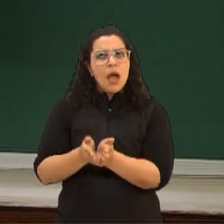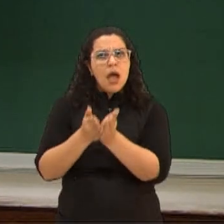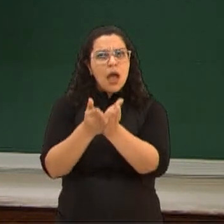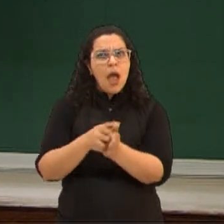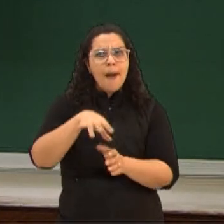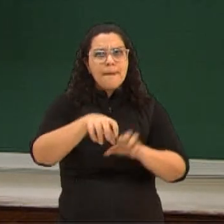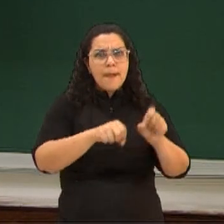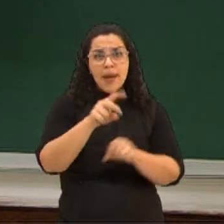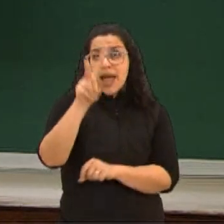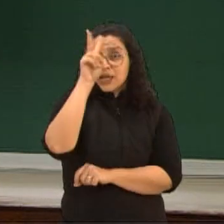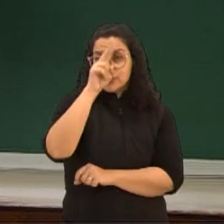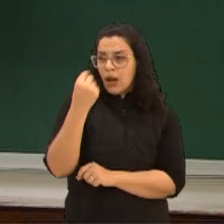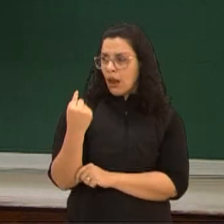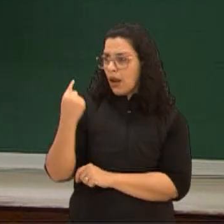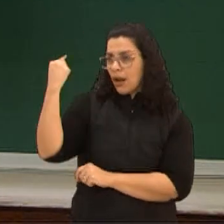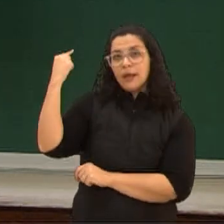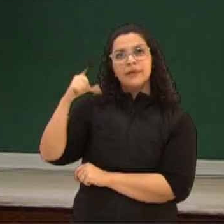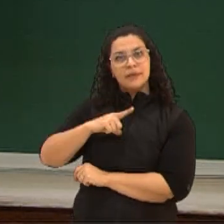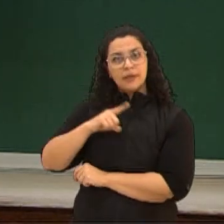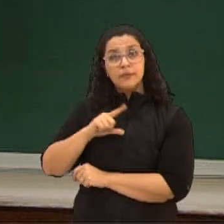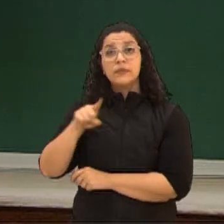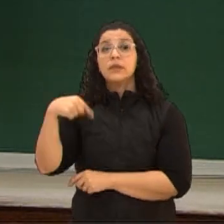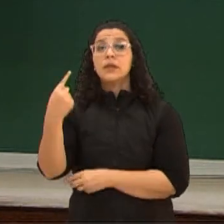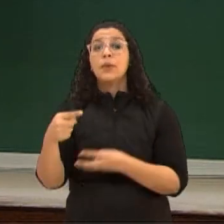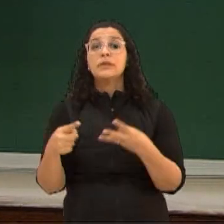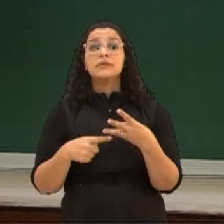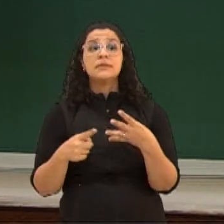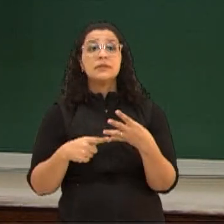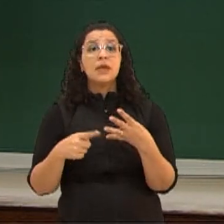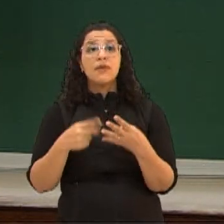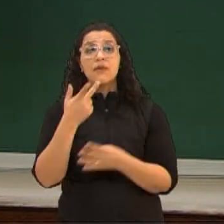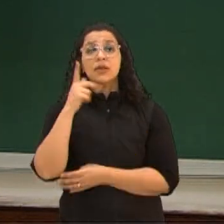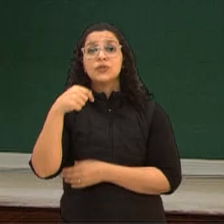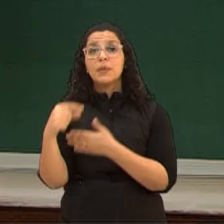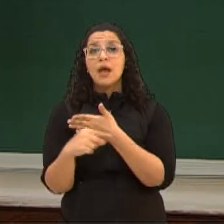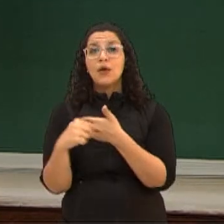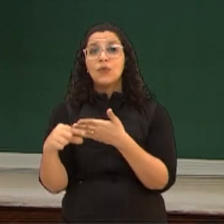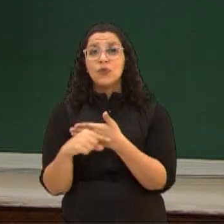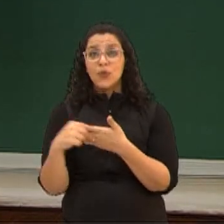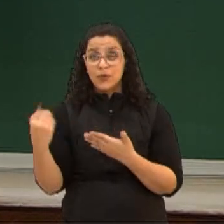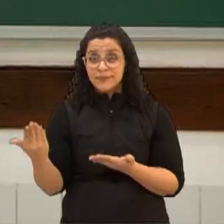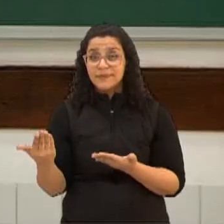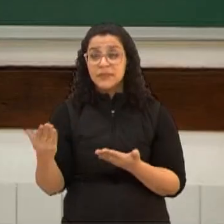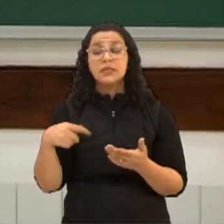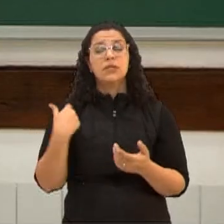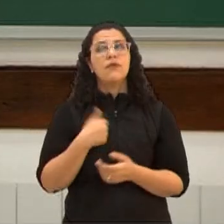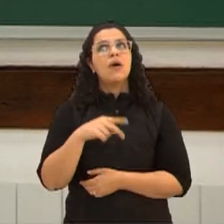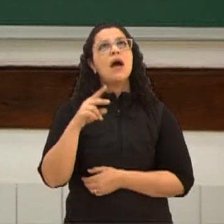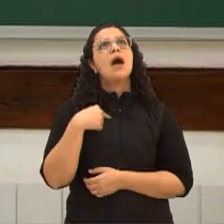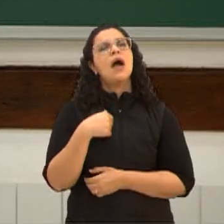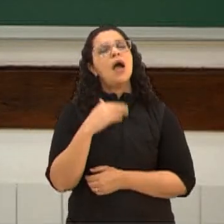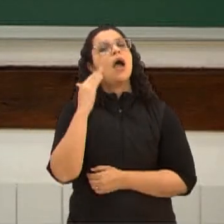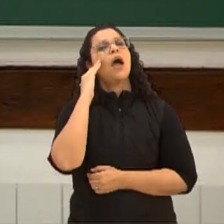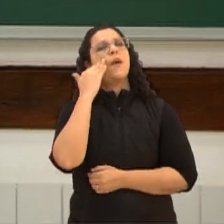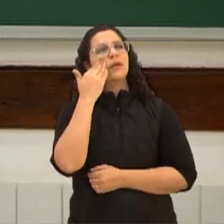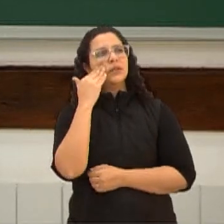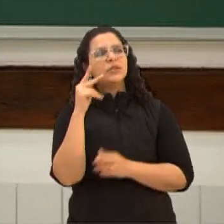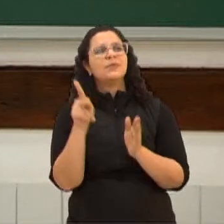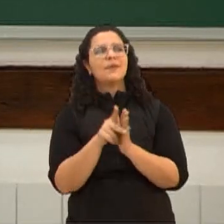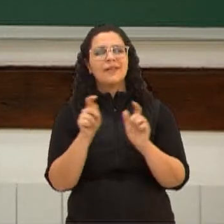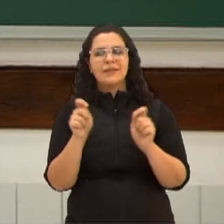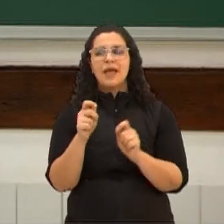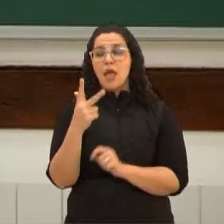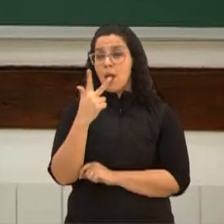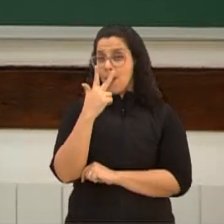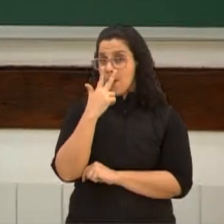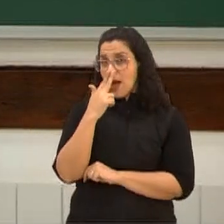quê? À história. E depois eu tenho sobre autores. Então eu vou levantar as minhas hipóteses